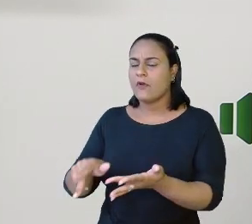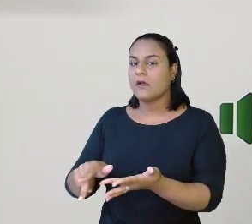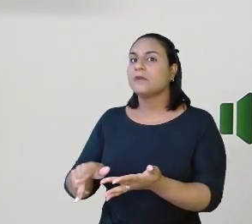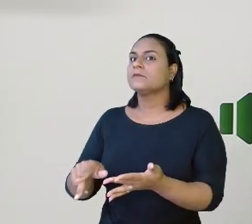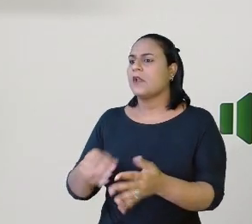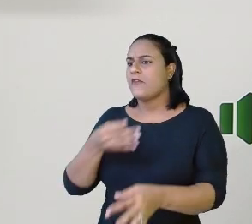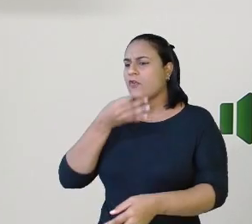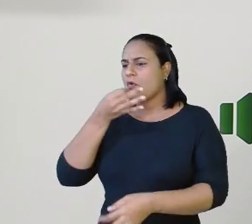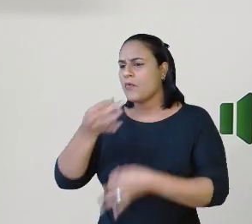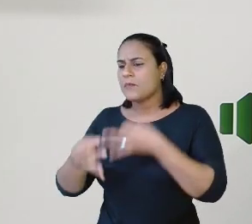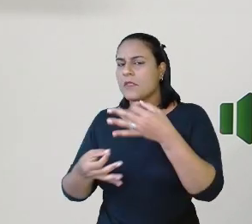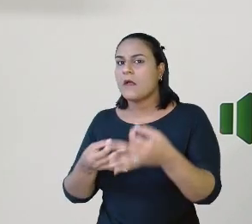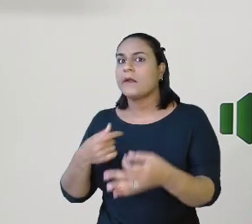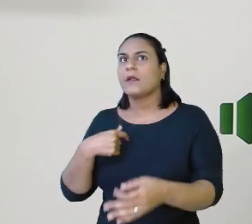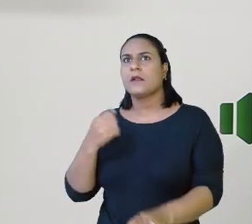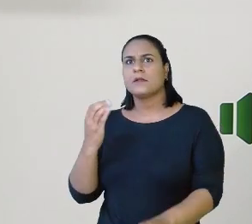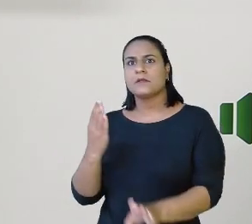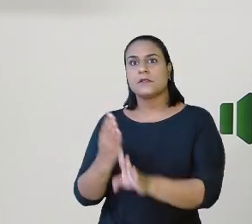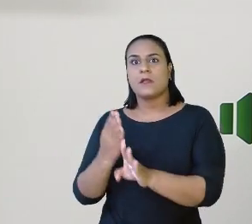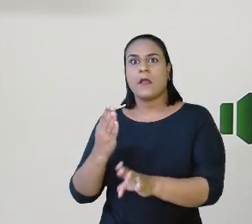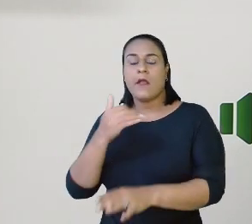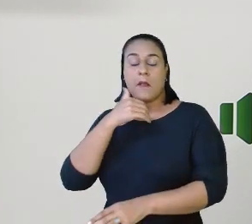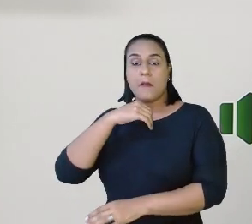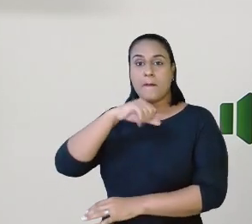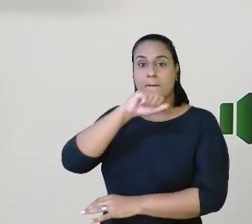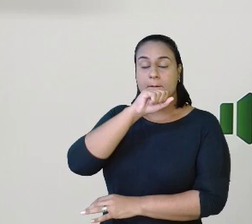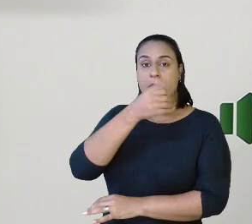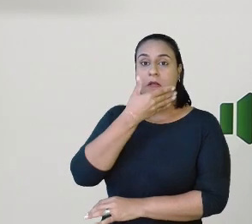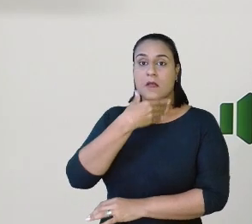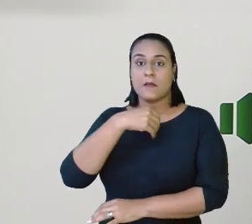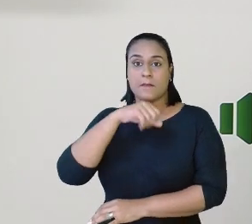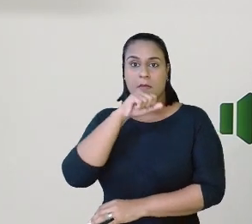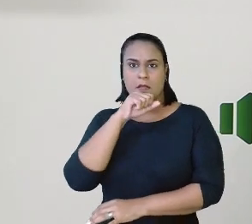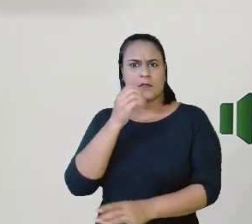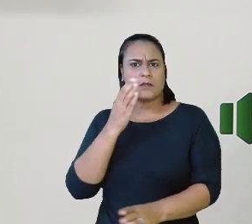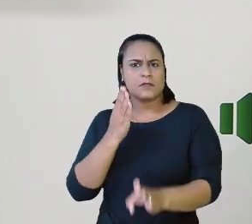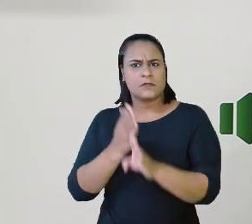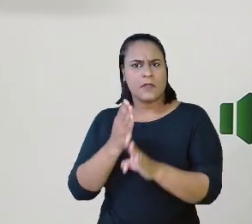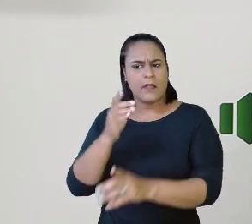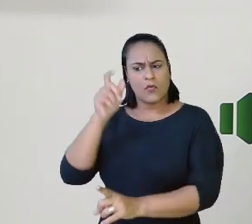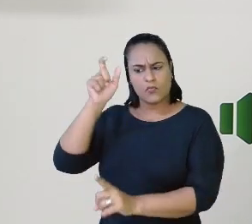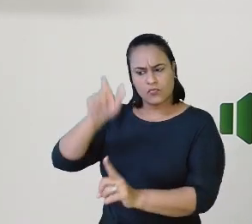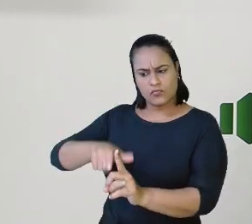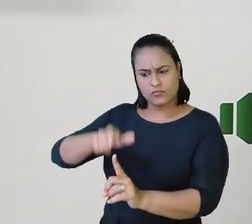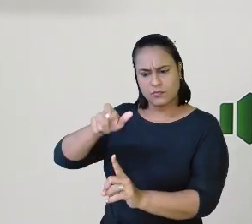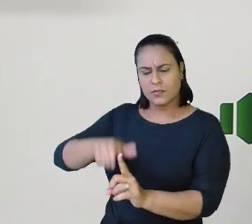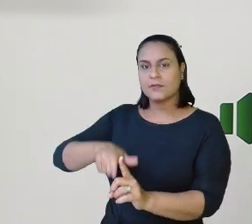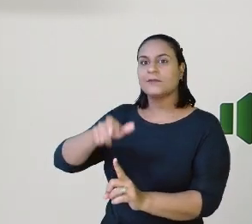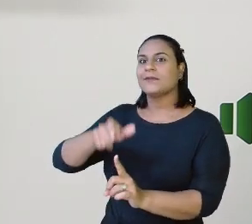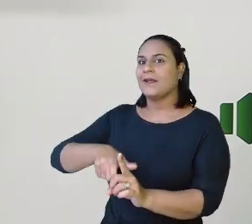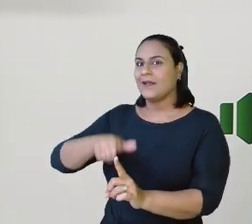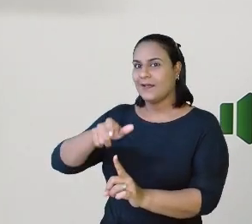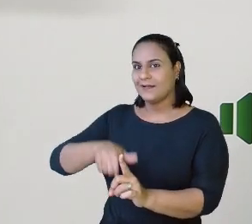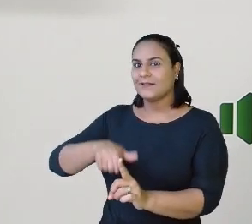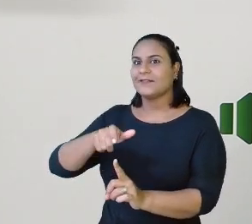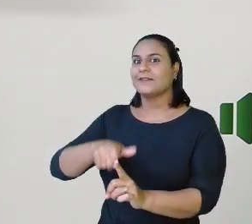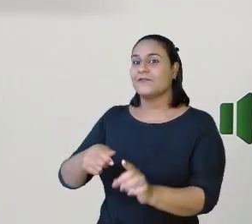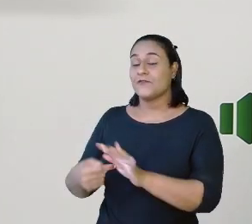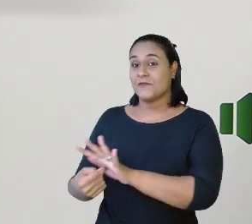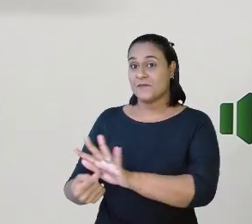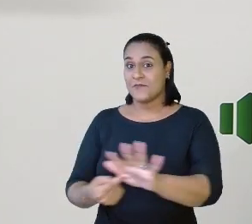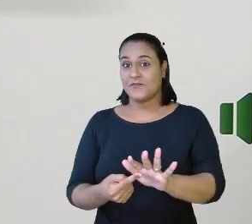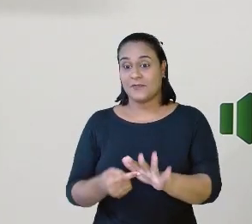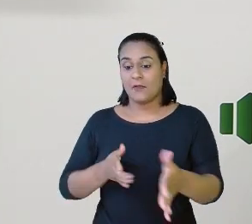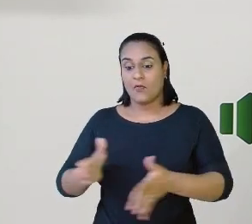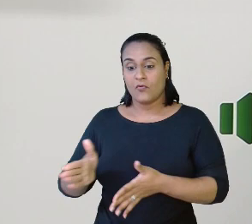fez um comentário lá dizendo que se identifica com a mãe, com o pai, se identifica com os personagens que foram